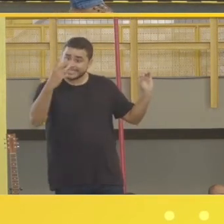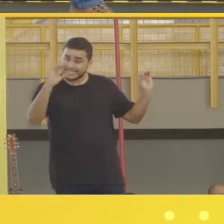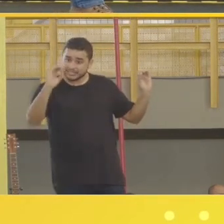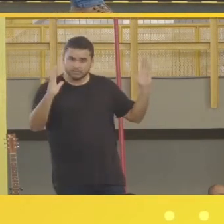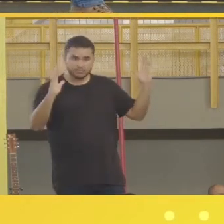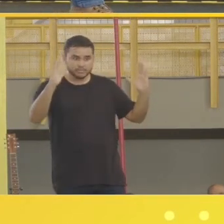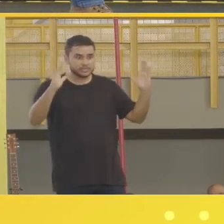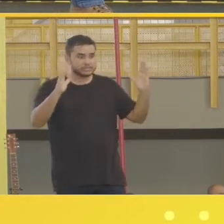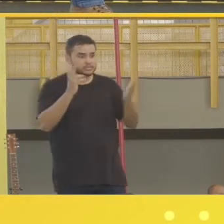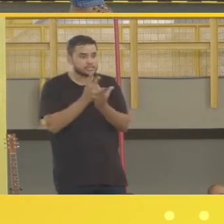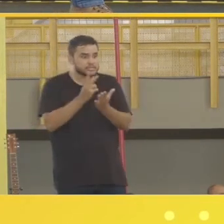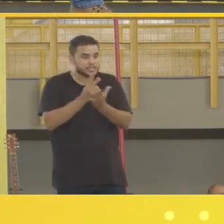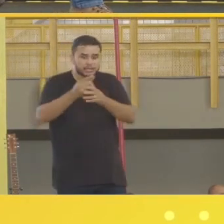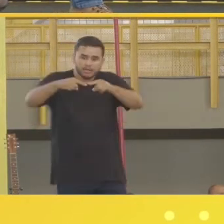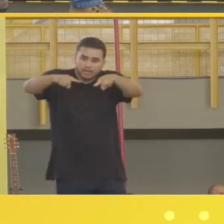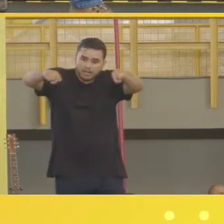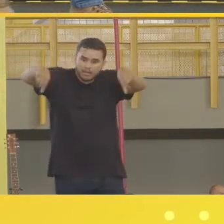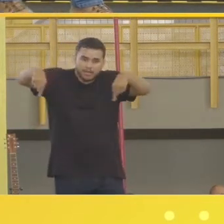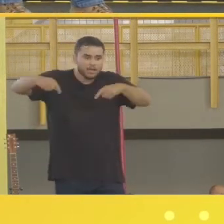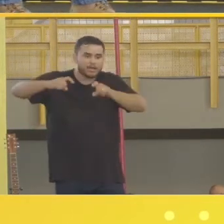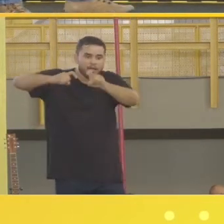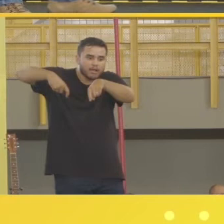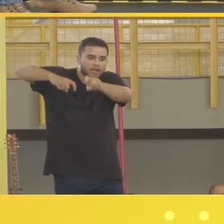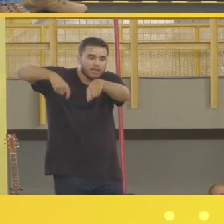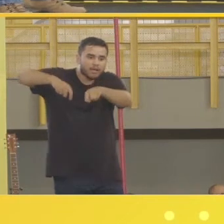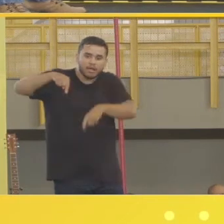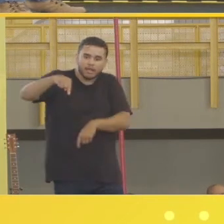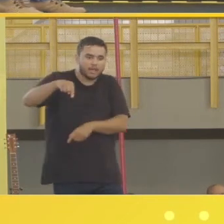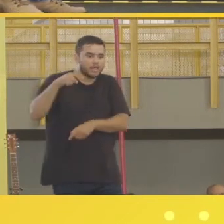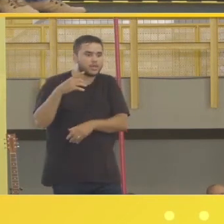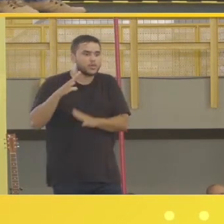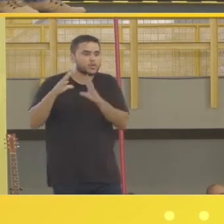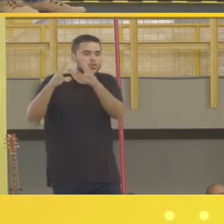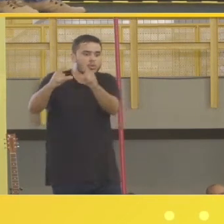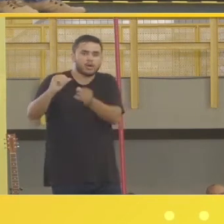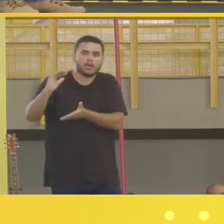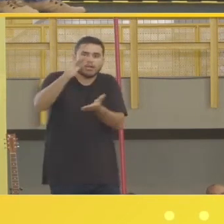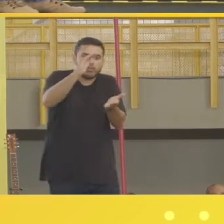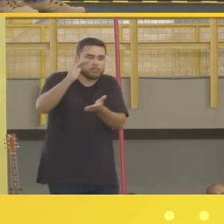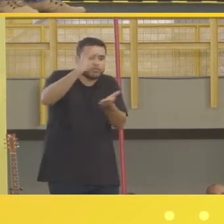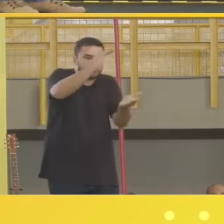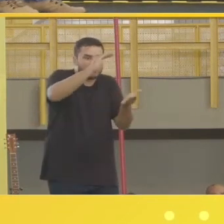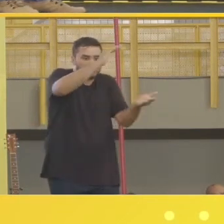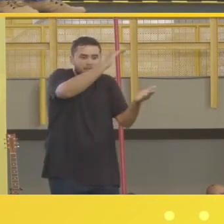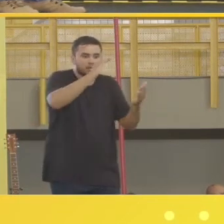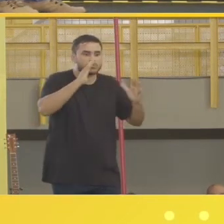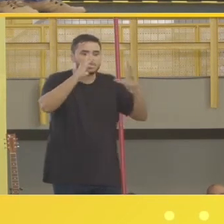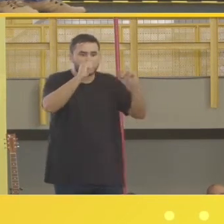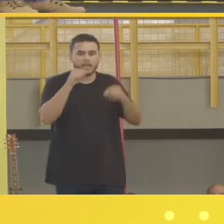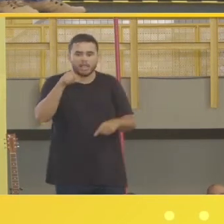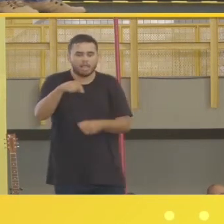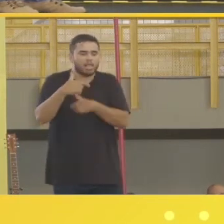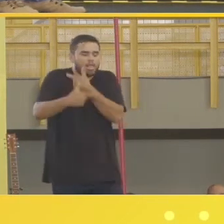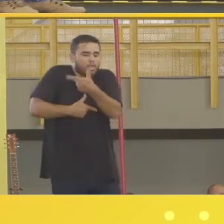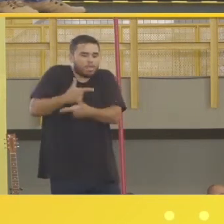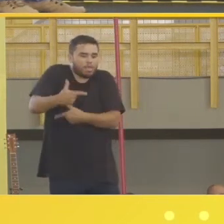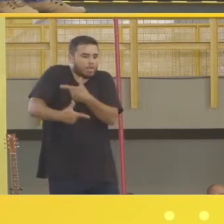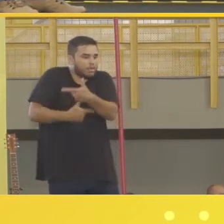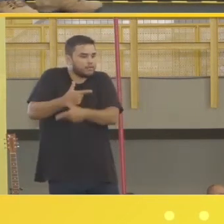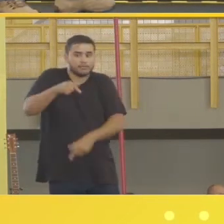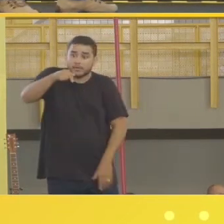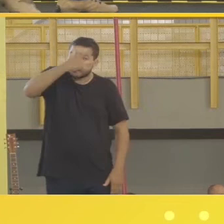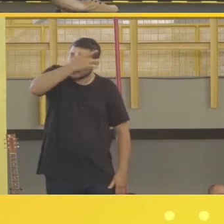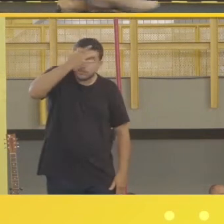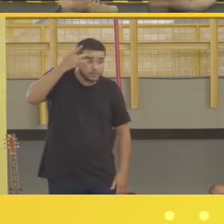país essencialmente agrário. Então, a estrutura agrária, a estrutura